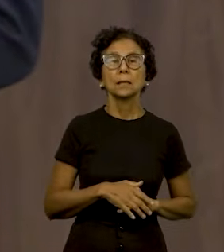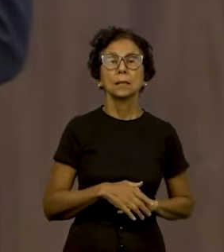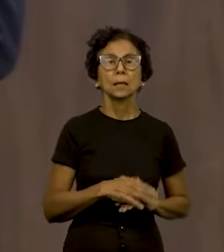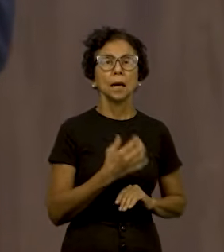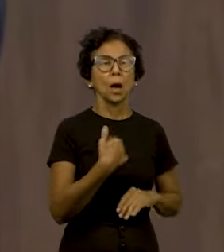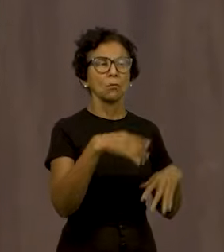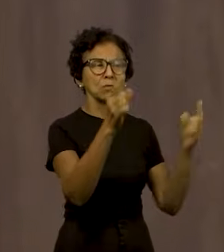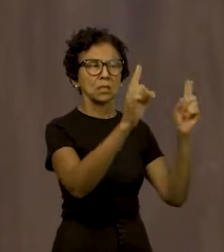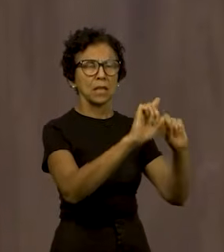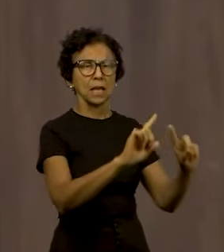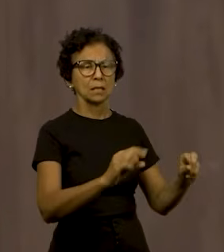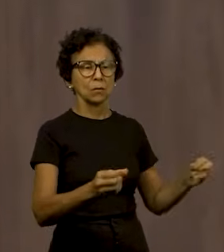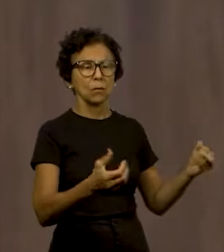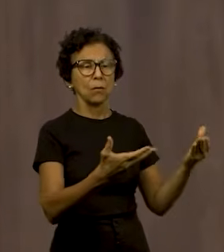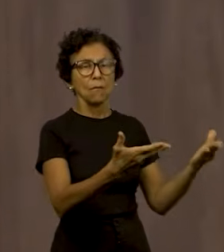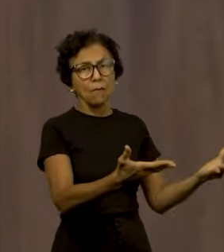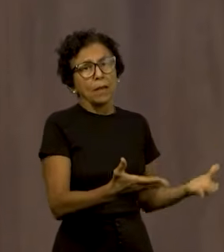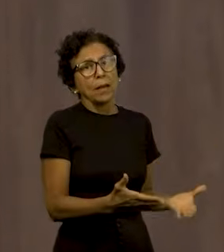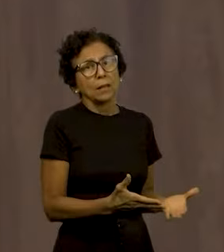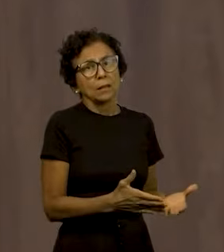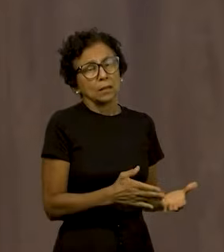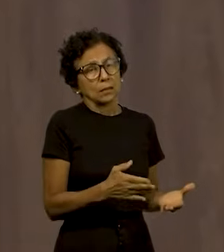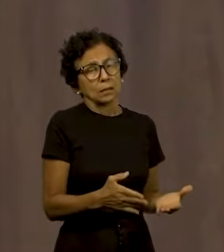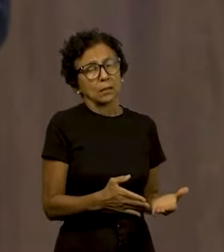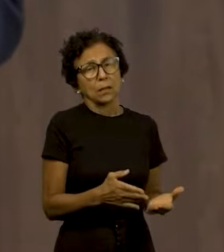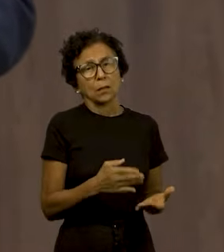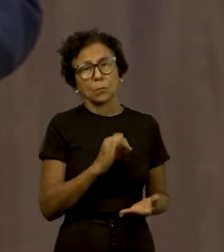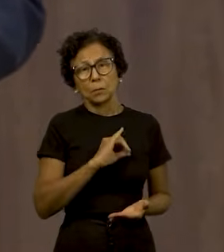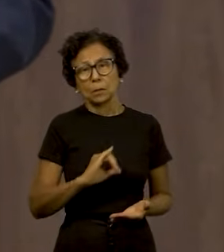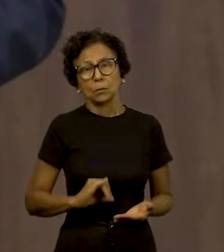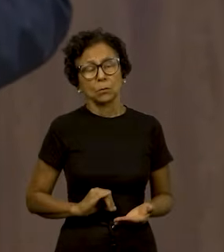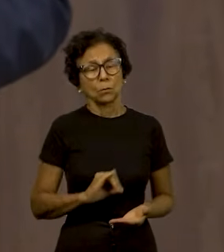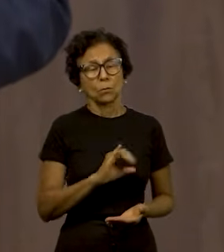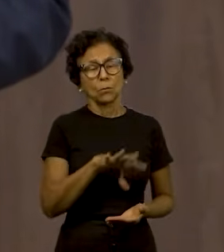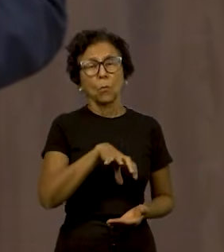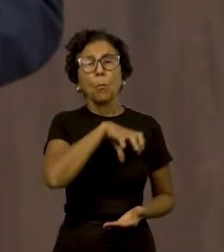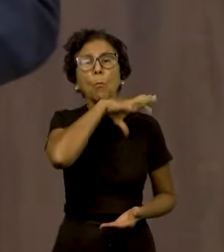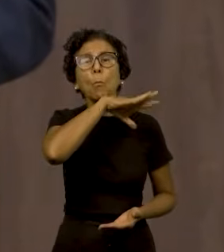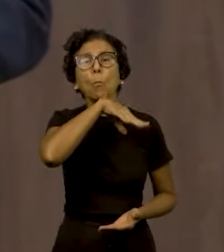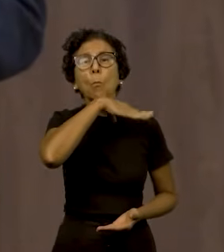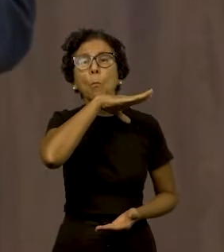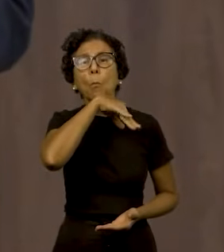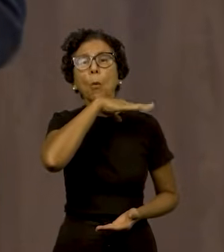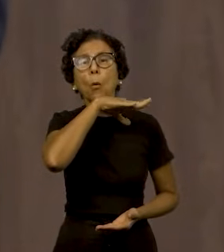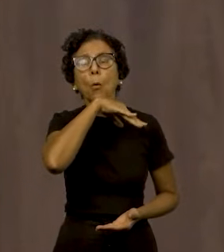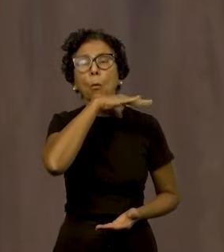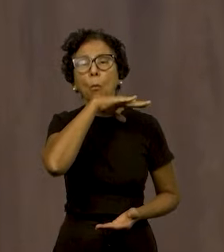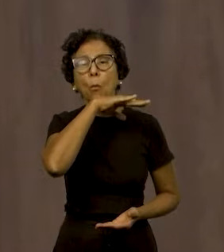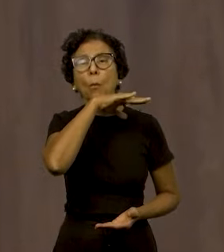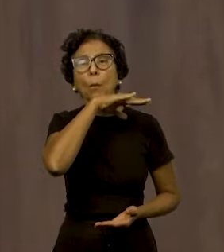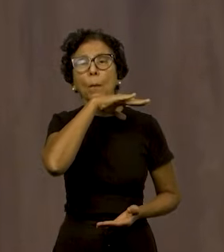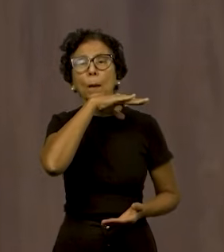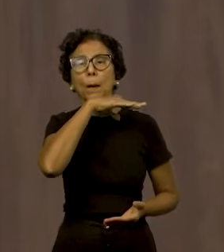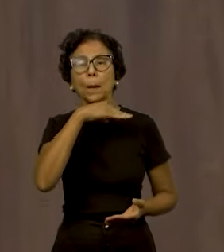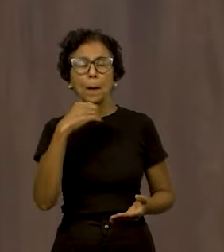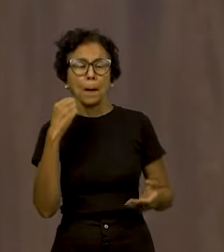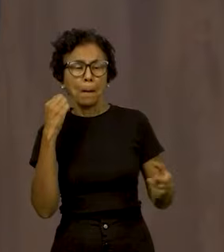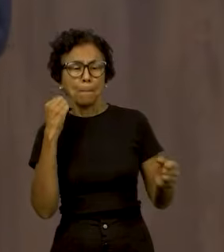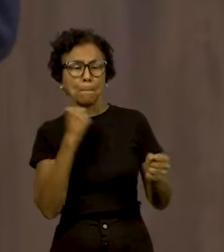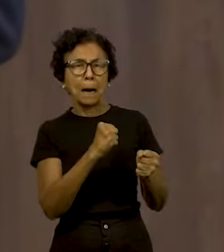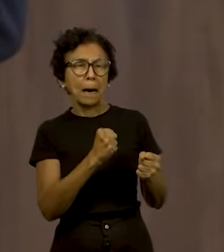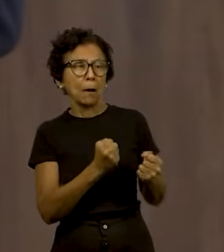porco, que era uma ofensa, era uma blasfêmia para o povo de